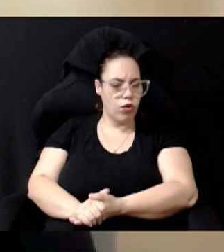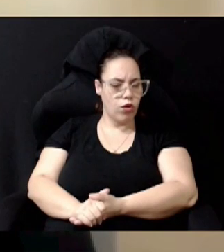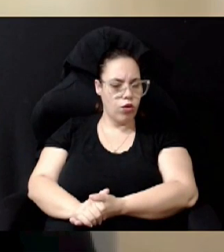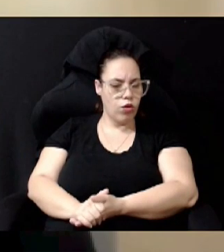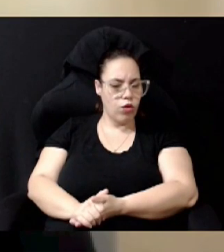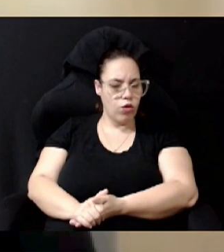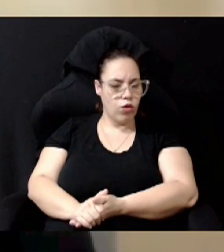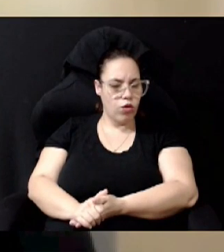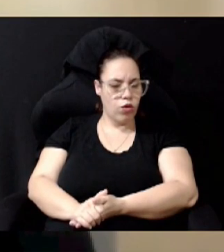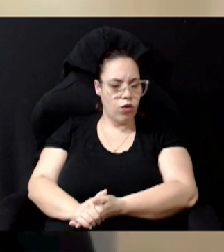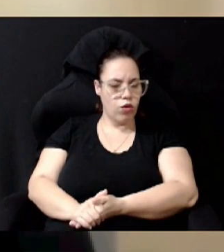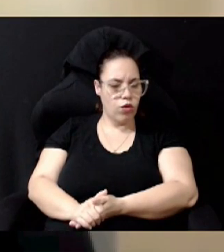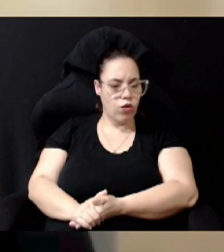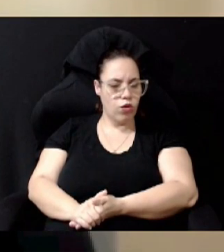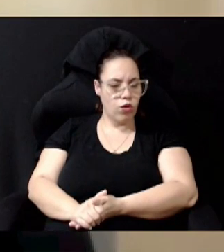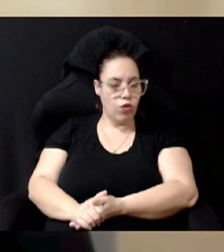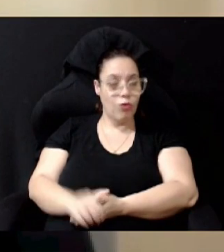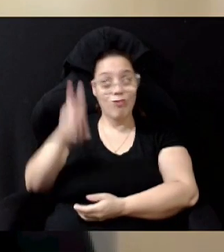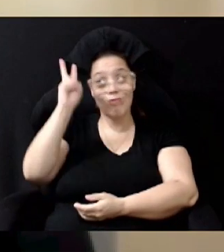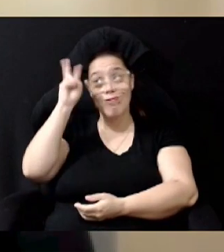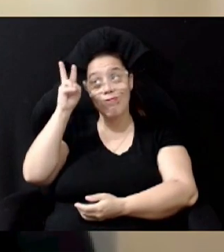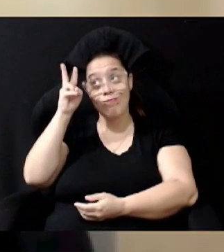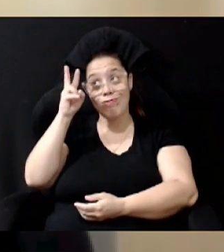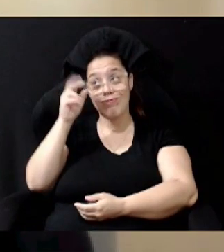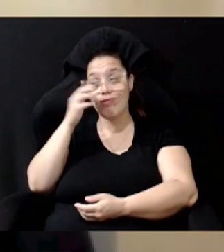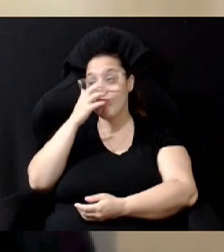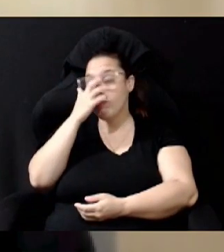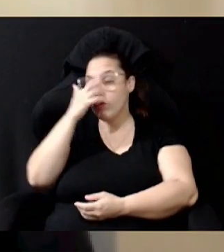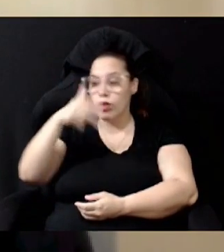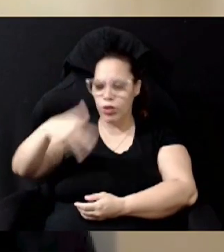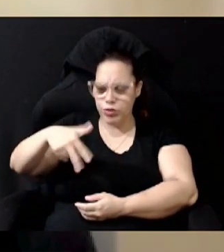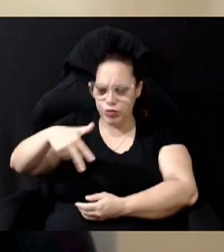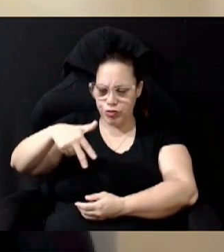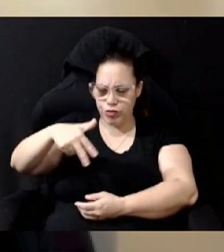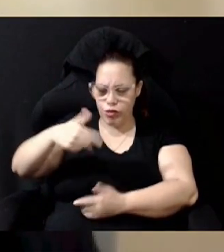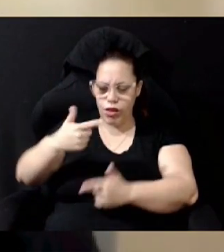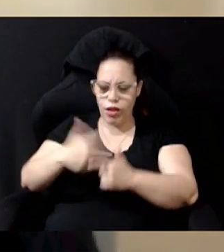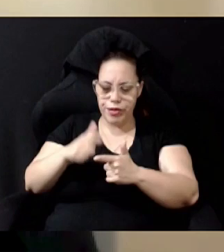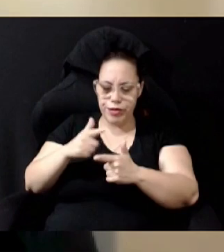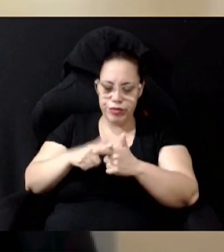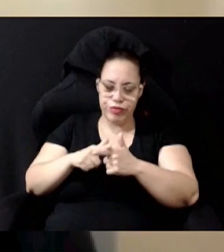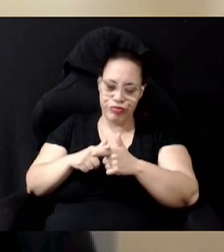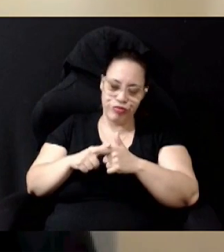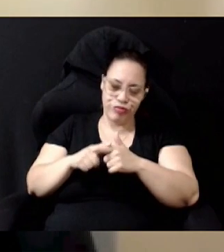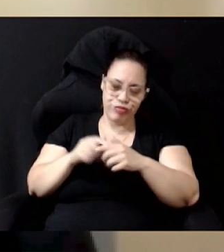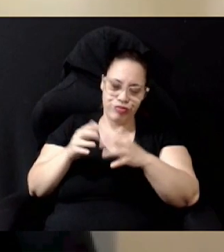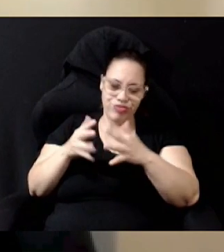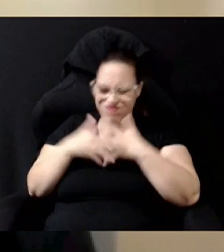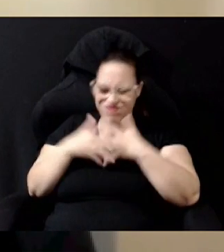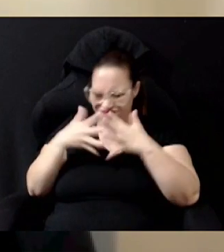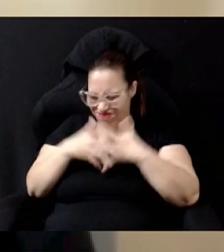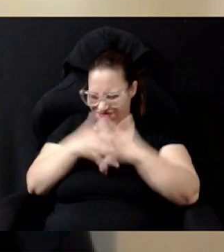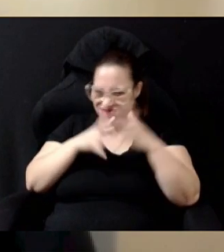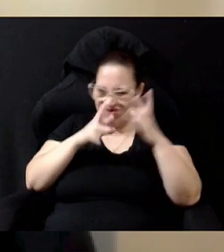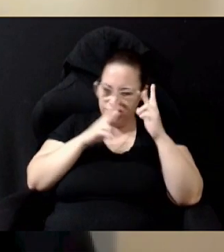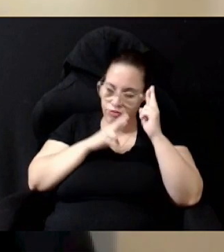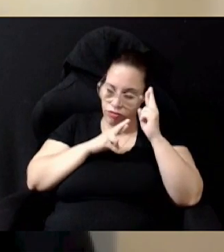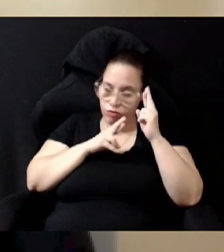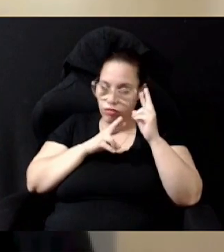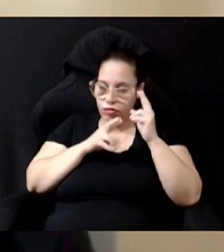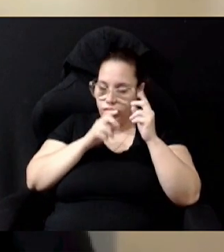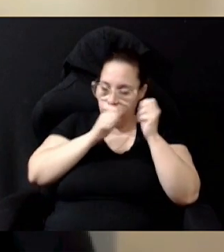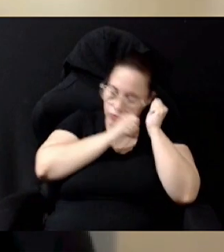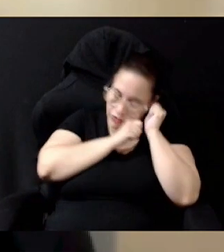Assim, tem que lembrar que um dos problemas das pernas inquietas é atrapalhar o sono. Muitas dessas pessoas, por